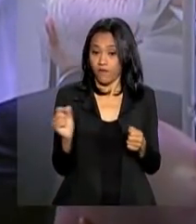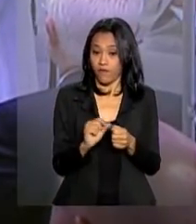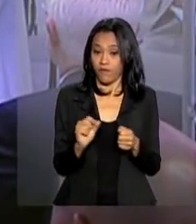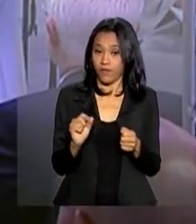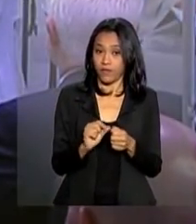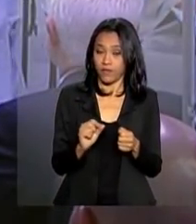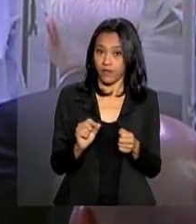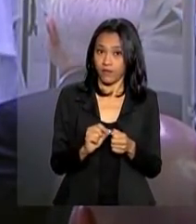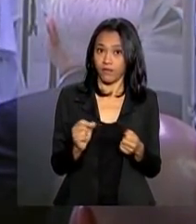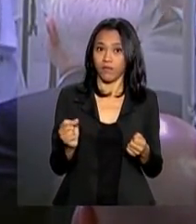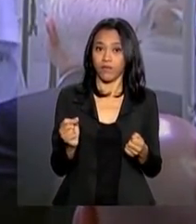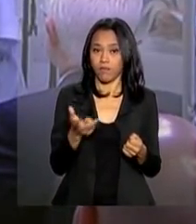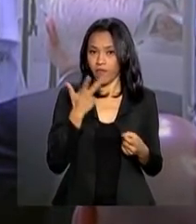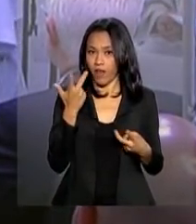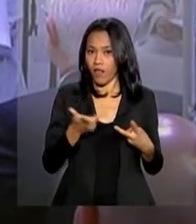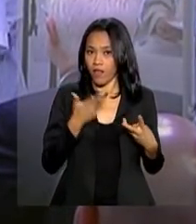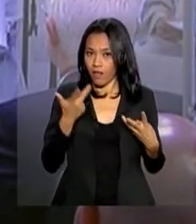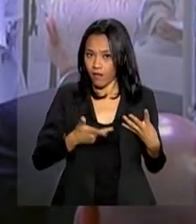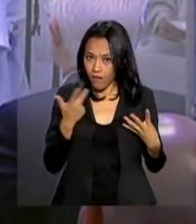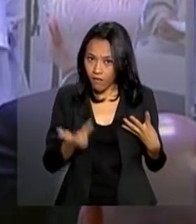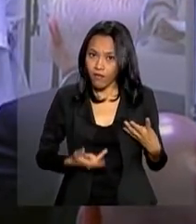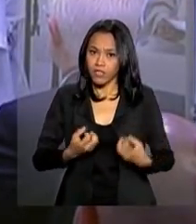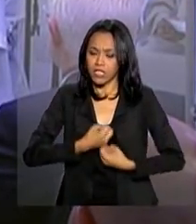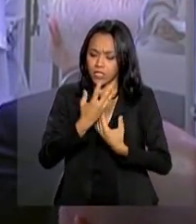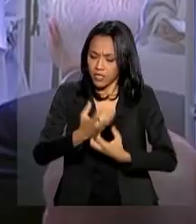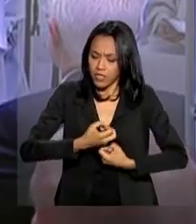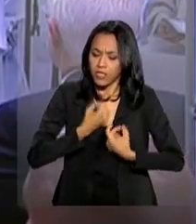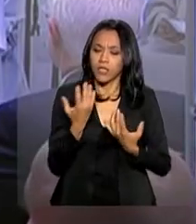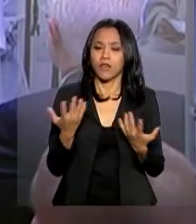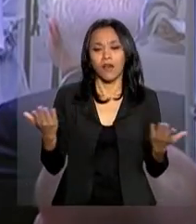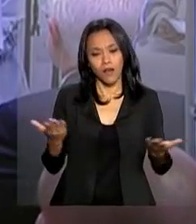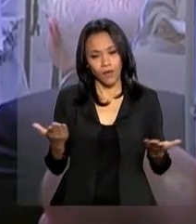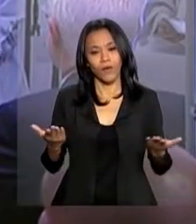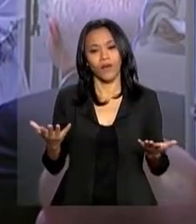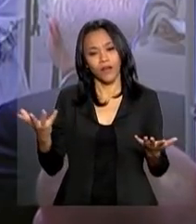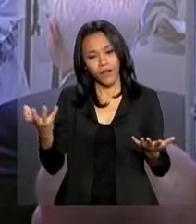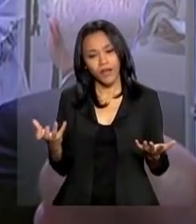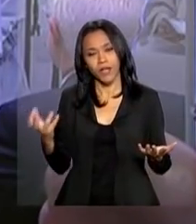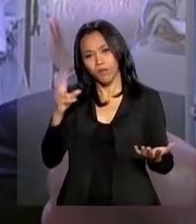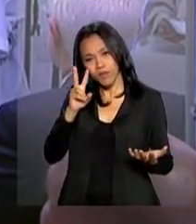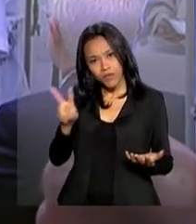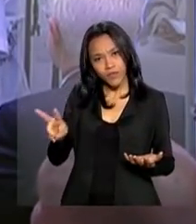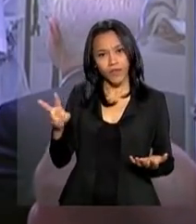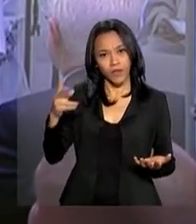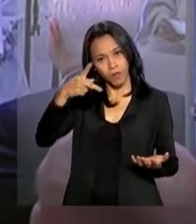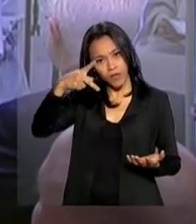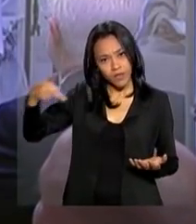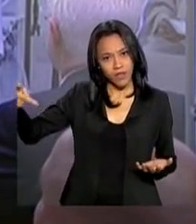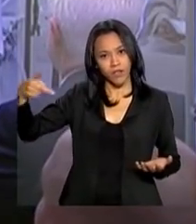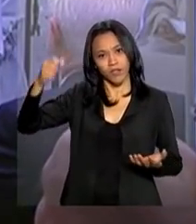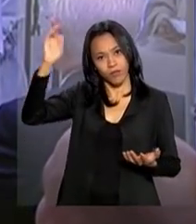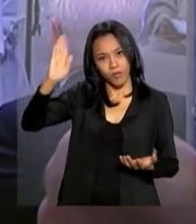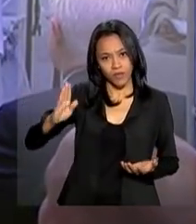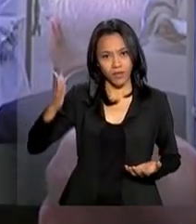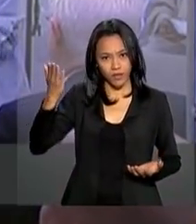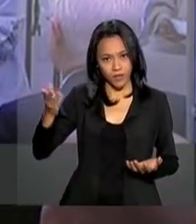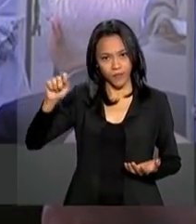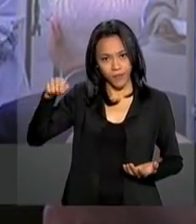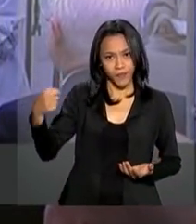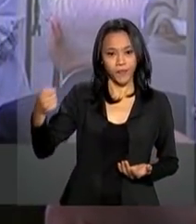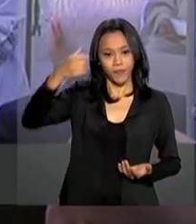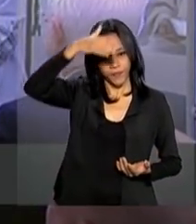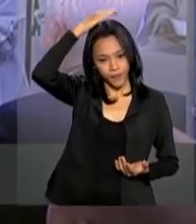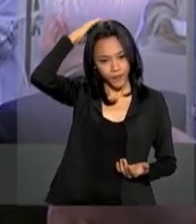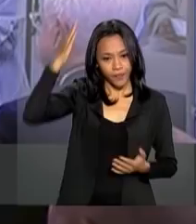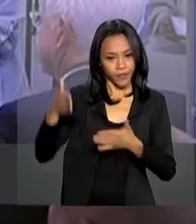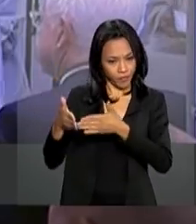externamos os nossos sentimentos, mas sem dúvida nós queremos ouvir a palavra do senhor presidente da República, Michel Temer, por